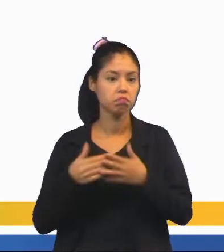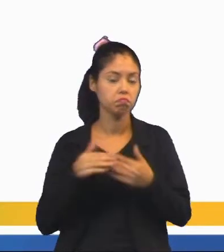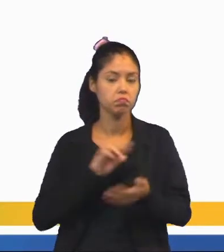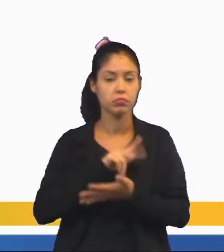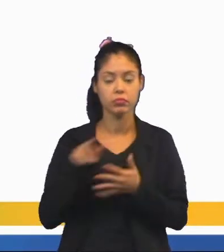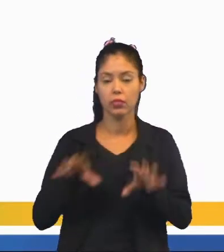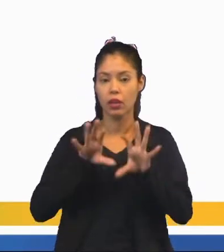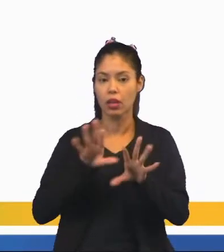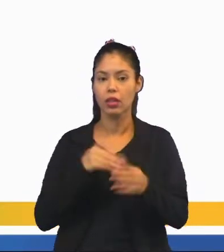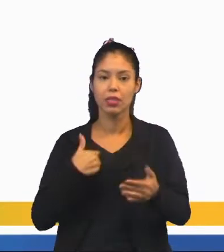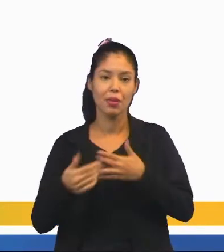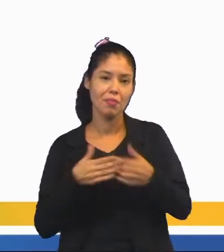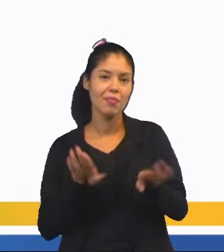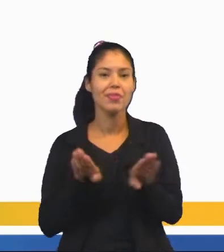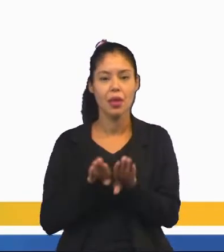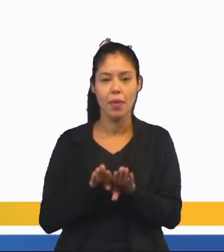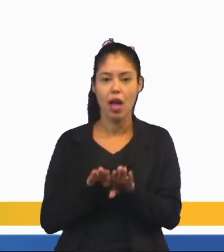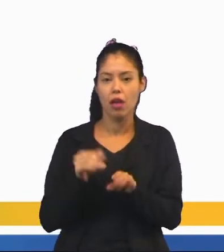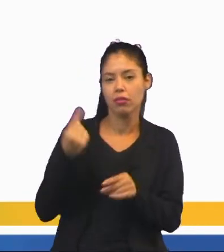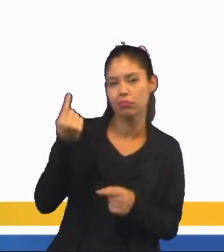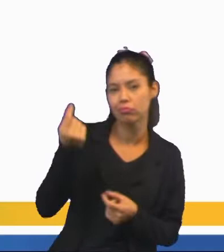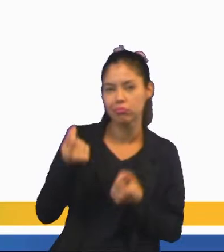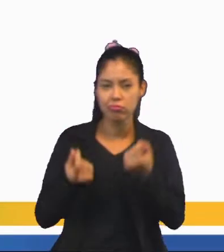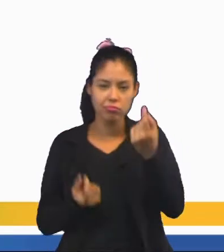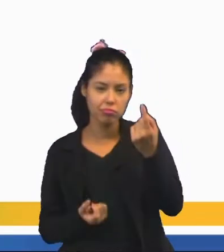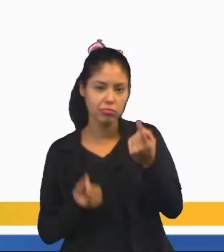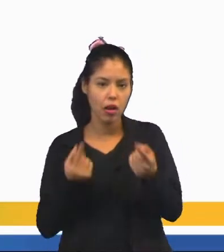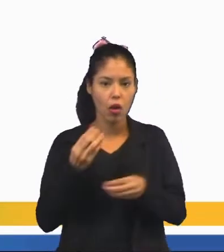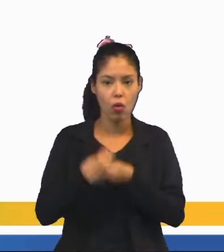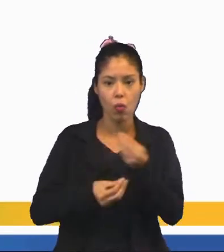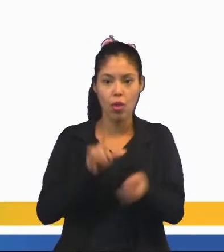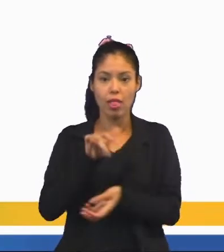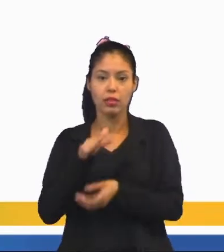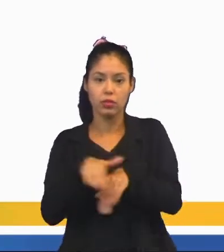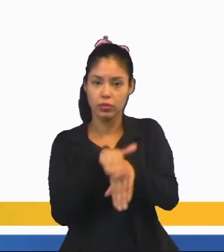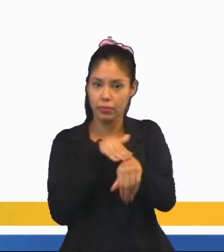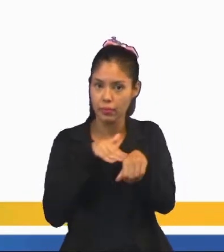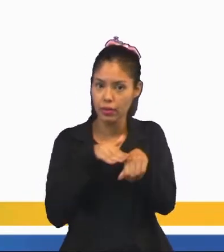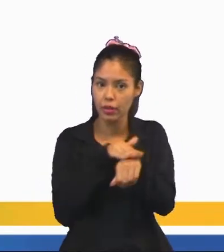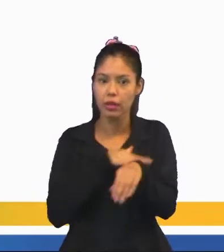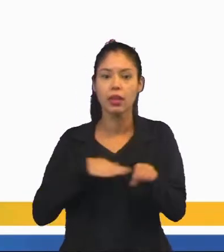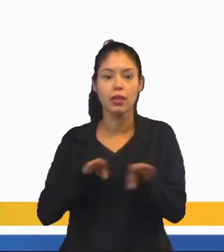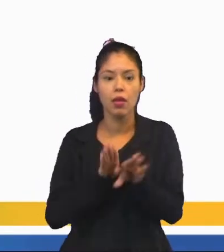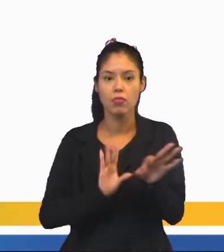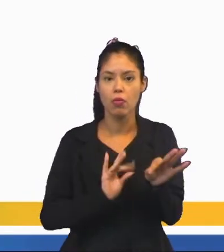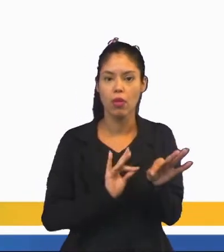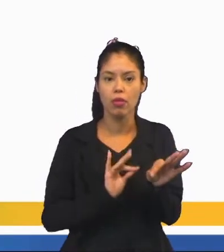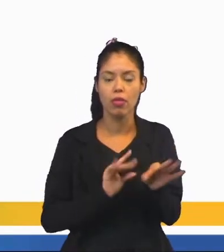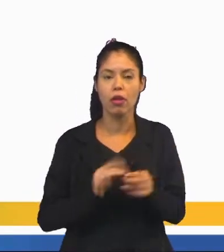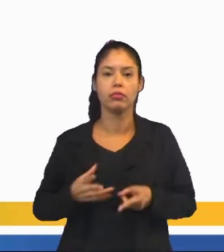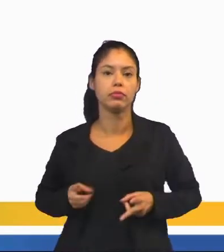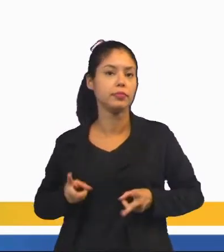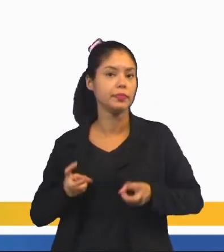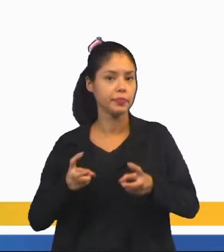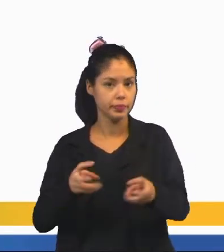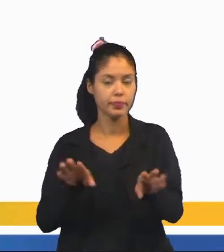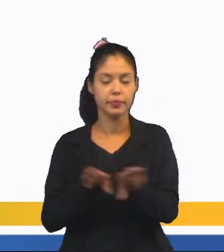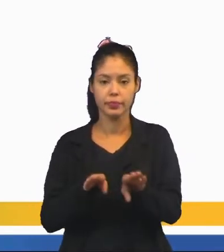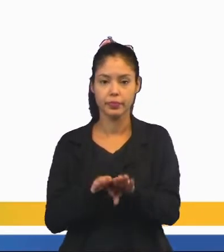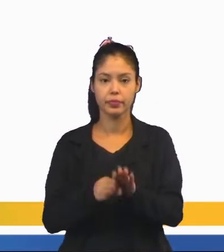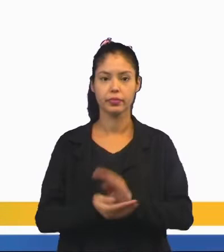depender disto, varia também os sintomas que vão desde lesões de pele e mucosa até cânceres.